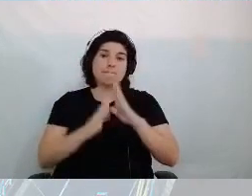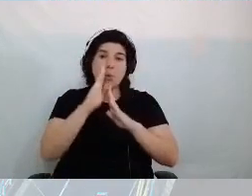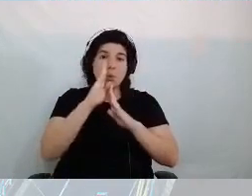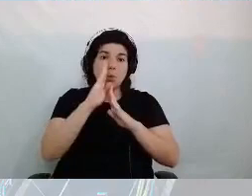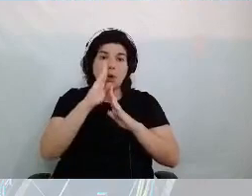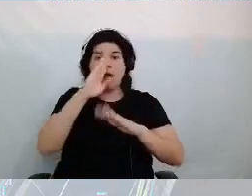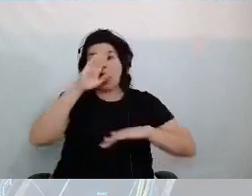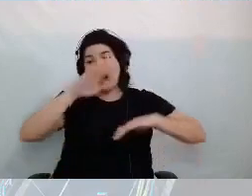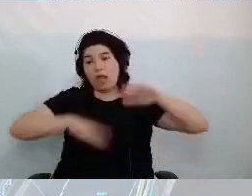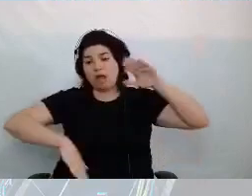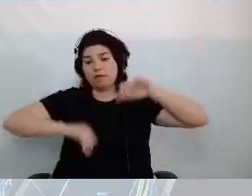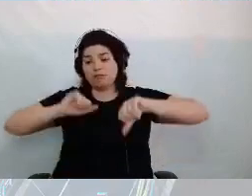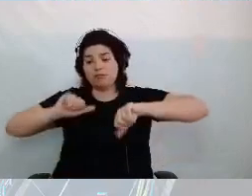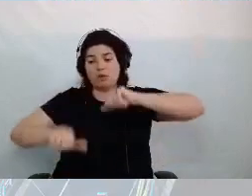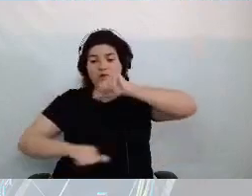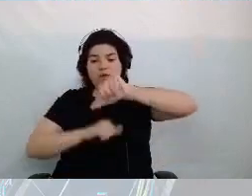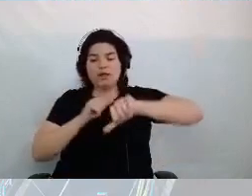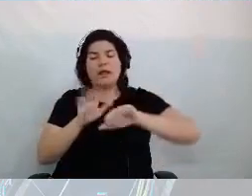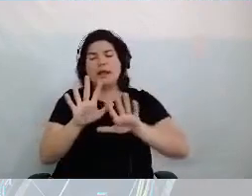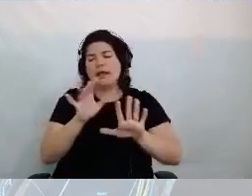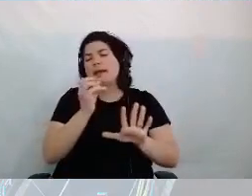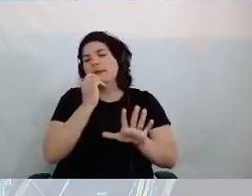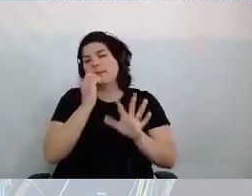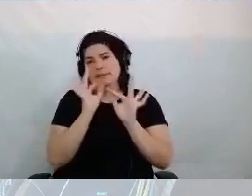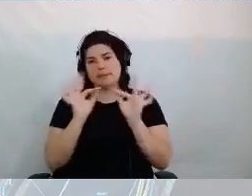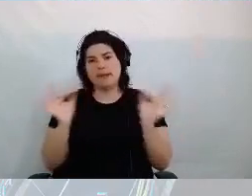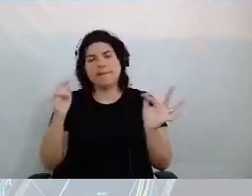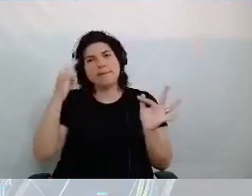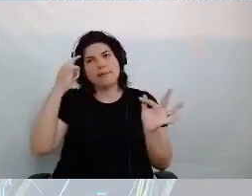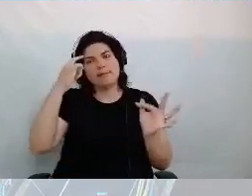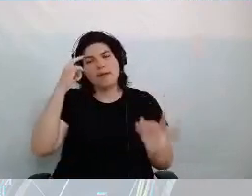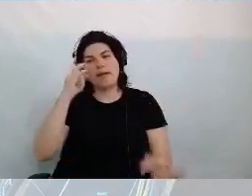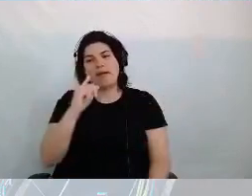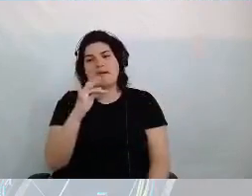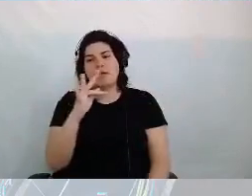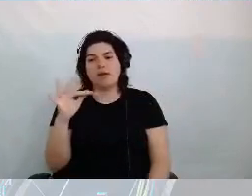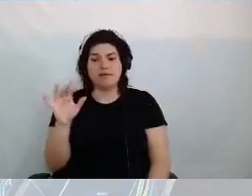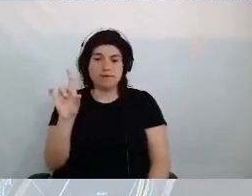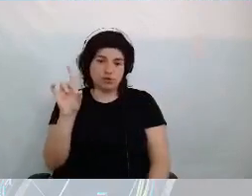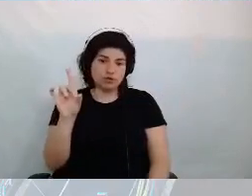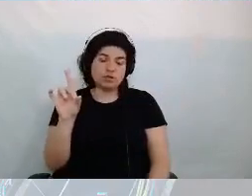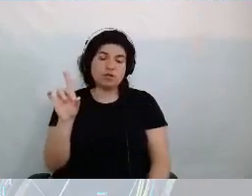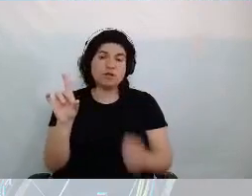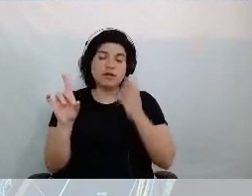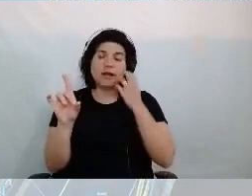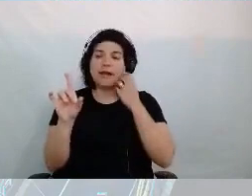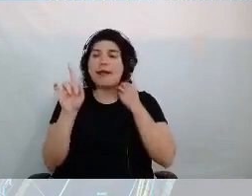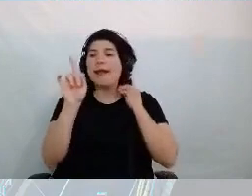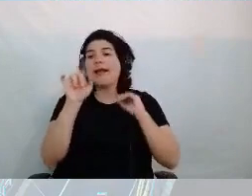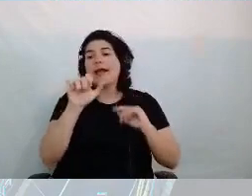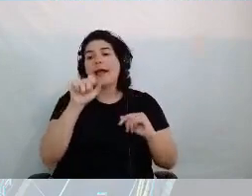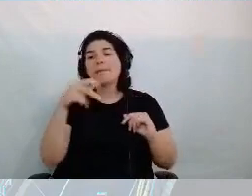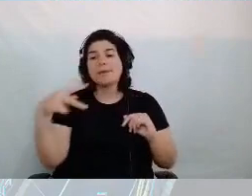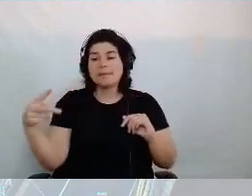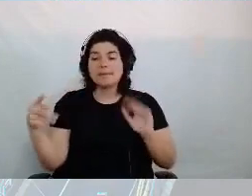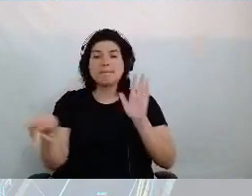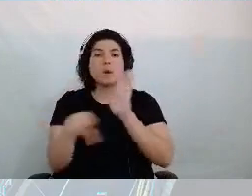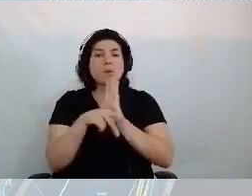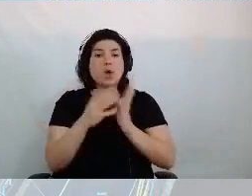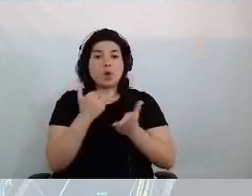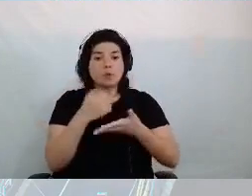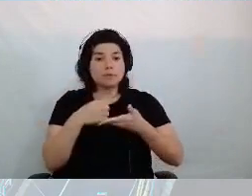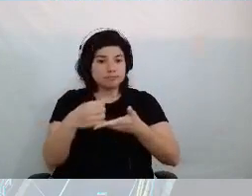transitando. Janelas. Um exemplo muito simples é a gente pensar no iFood. O iFood é uma aplicação de delivery de